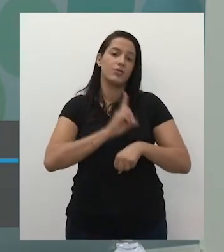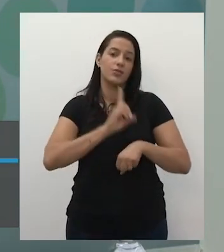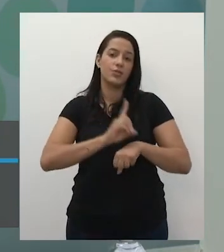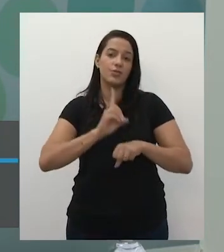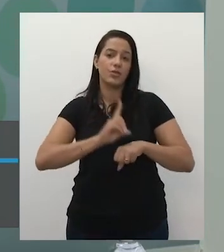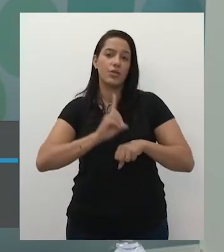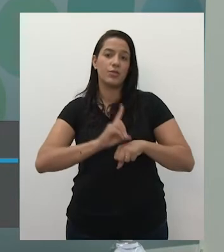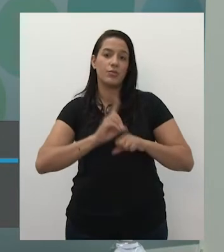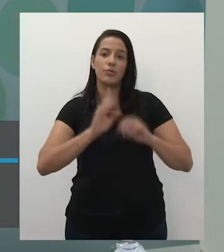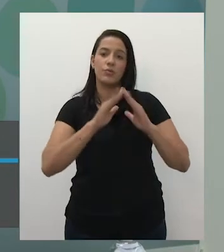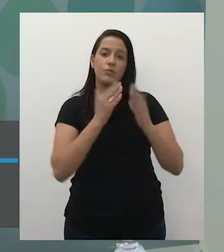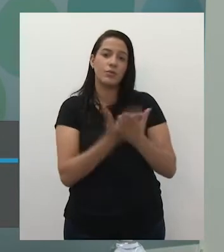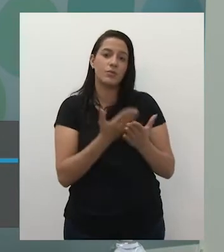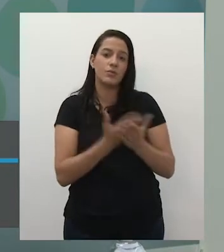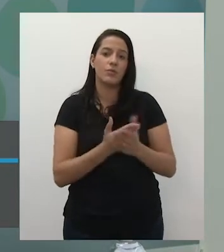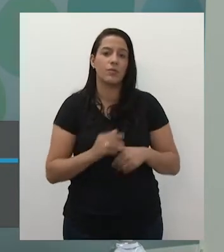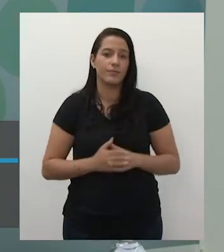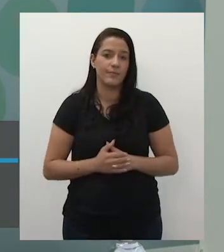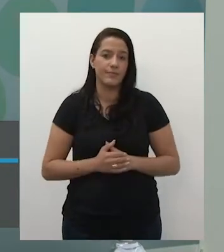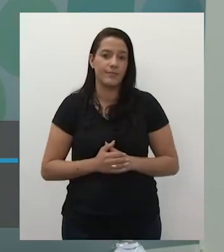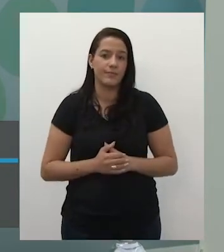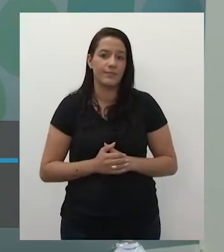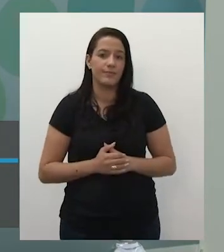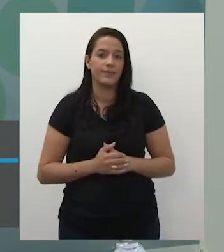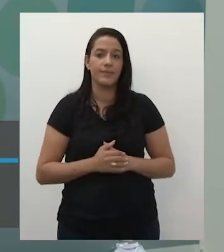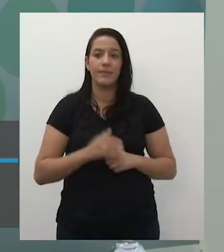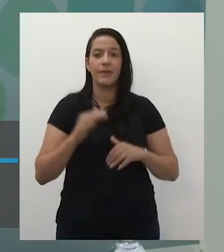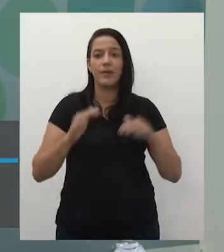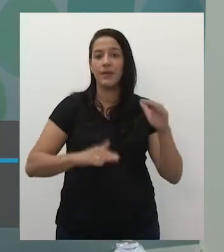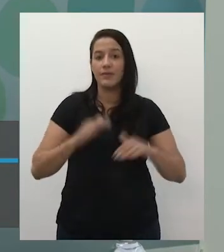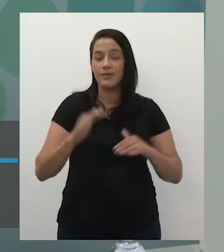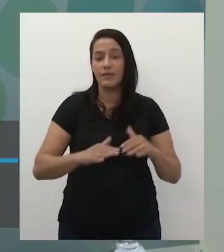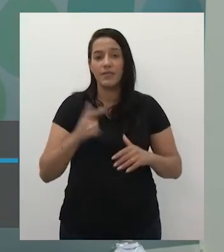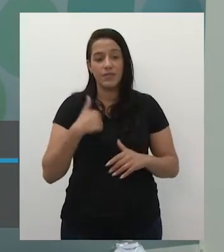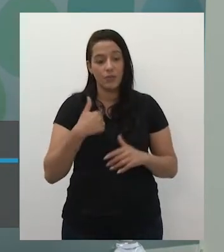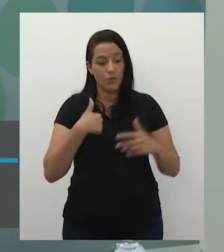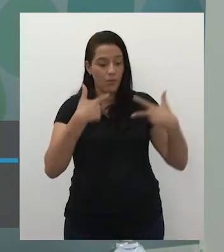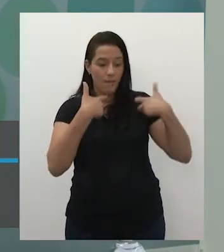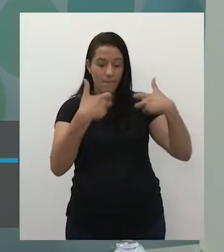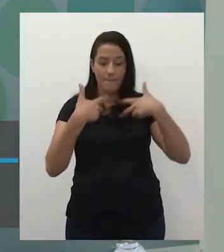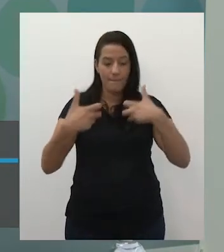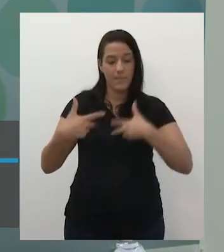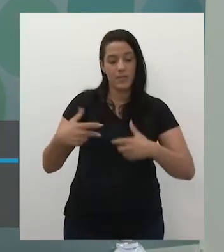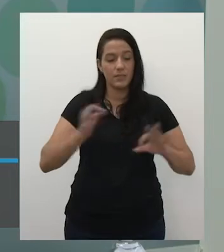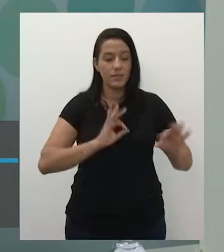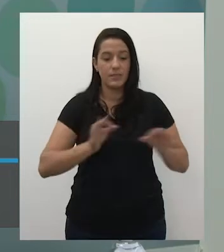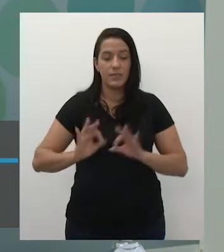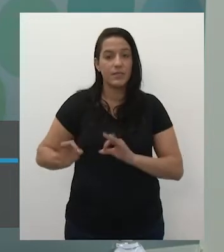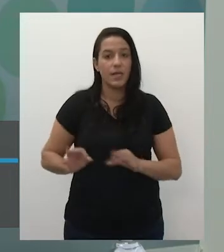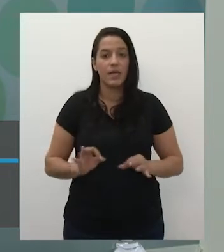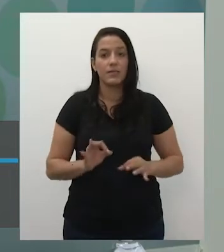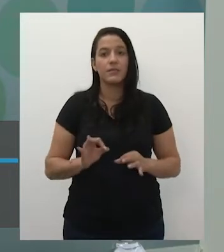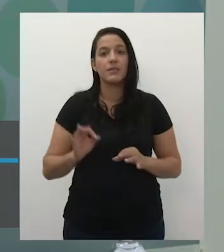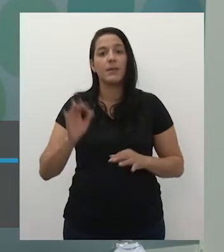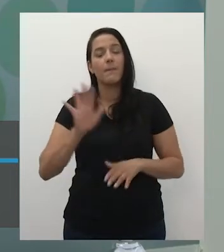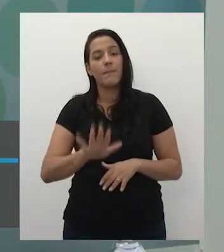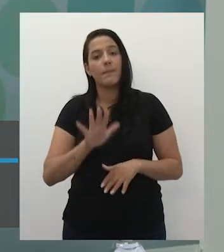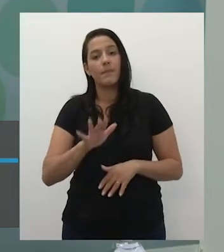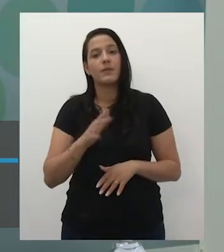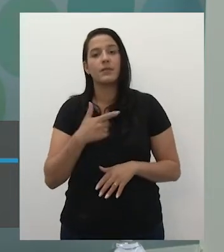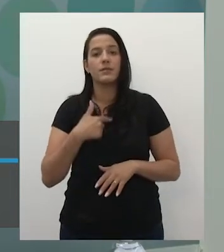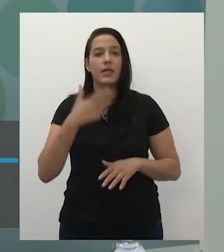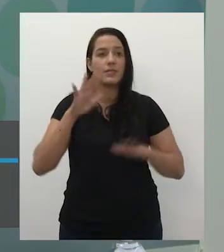minha gestora que acreditou em mim e que fez toda a diferença na minha carreira. O grande gestor é esse, que ele acredita